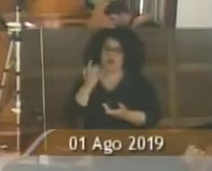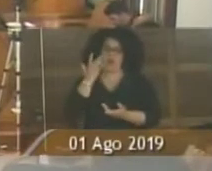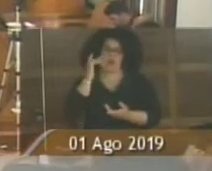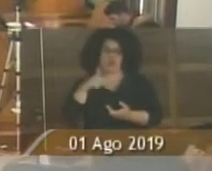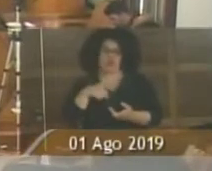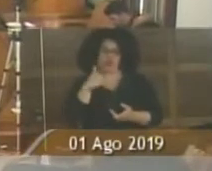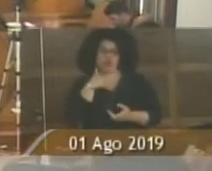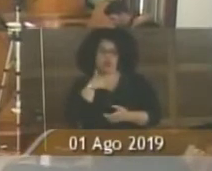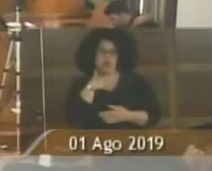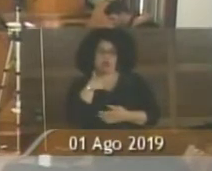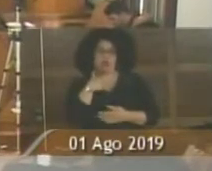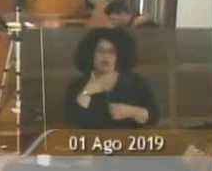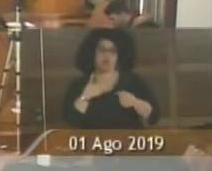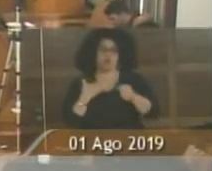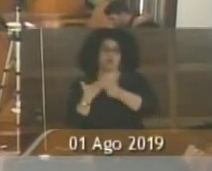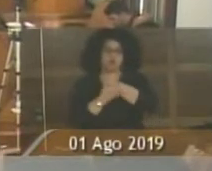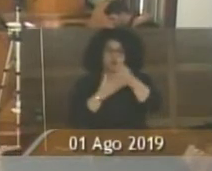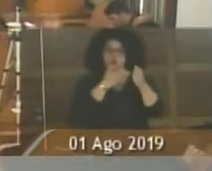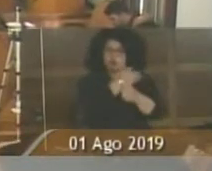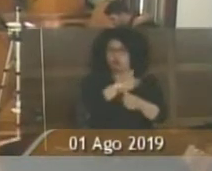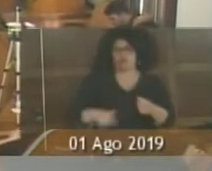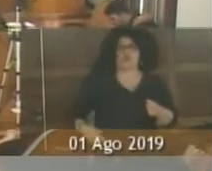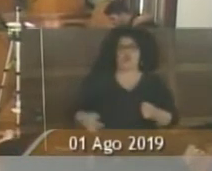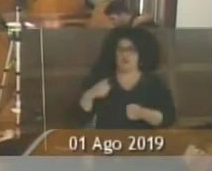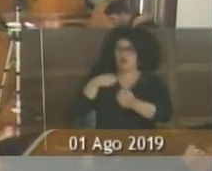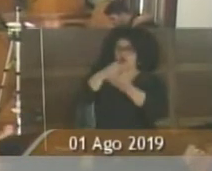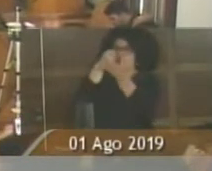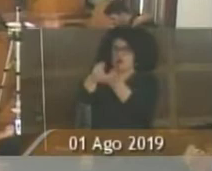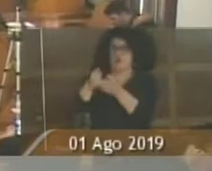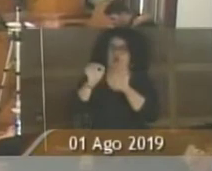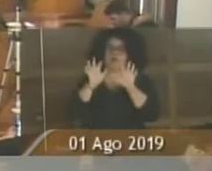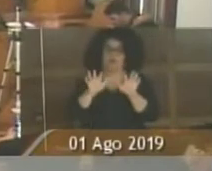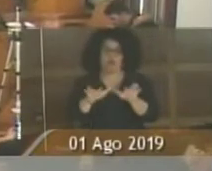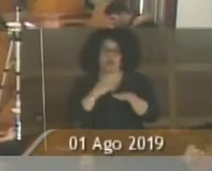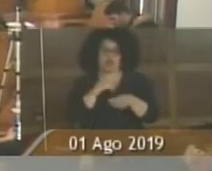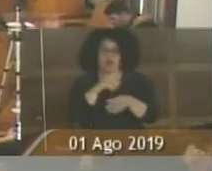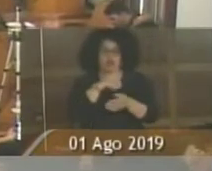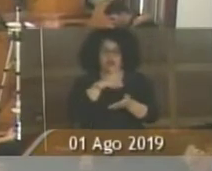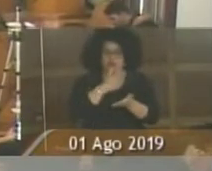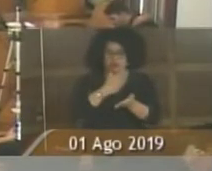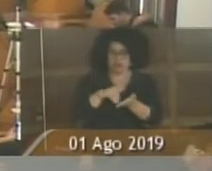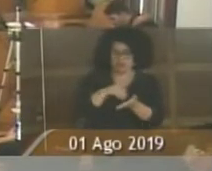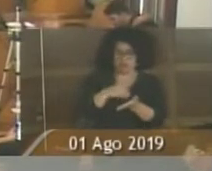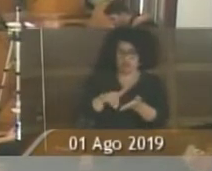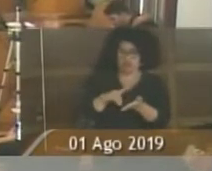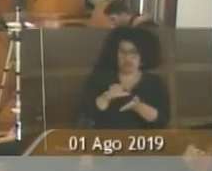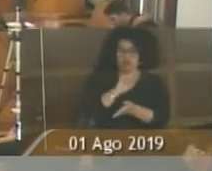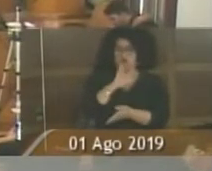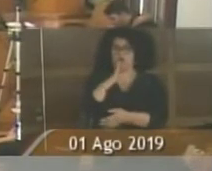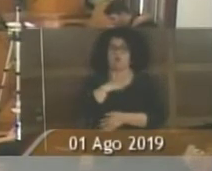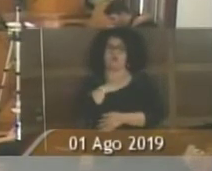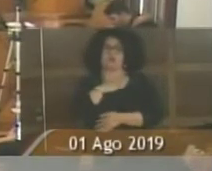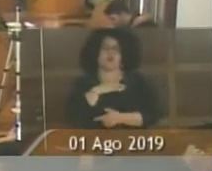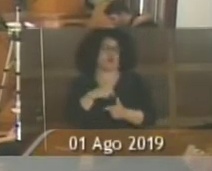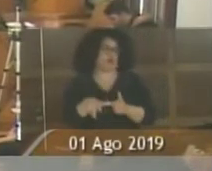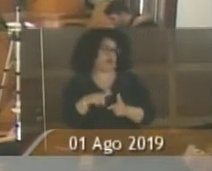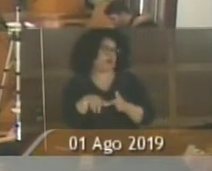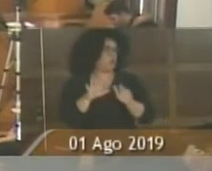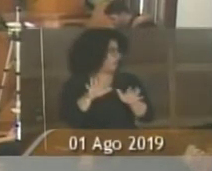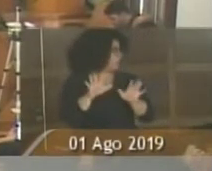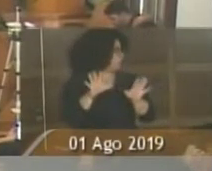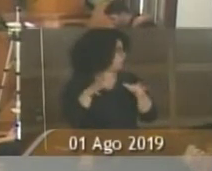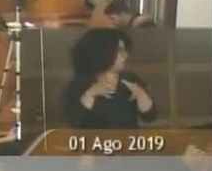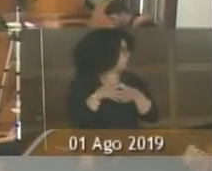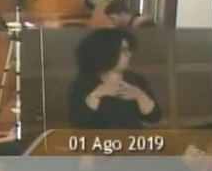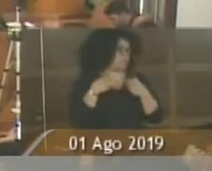eu sou base... Mas se o secretário não está atendendo, né, não a demanda da Luciana, mas sim da comunidade, eu tenho que